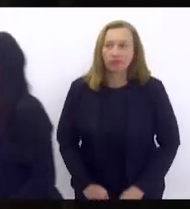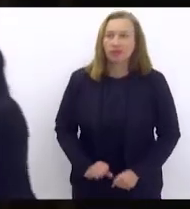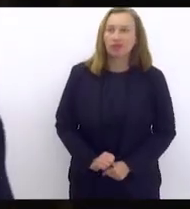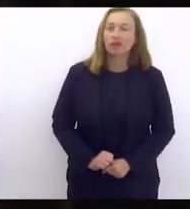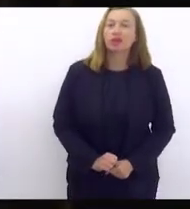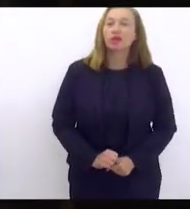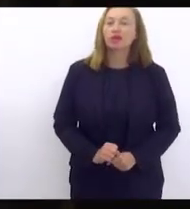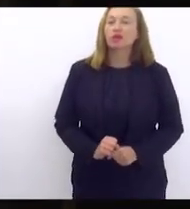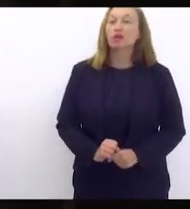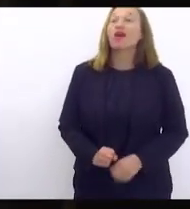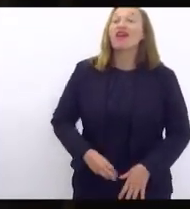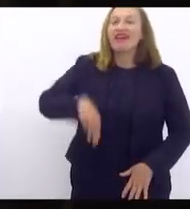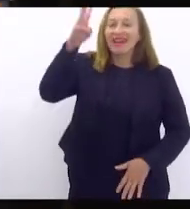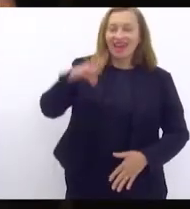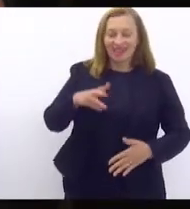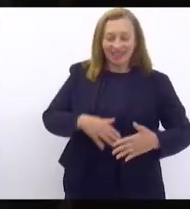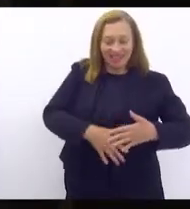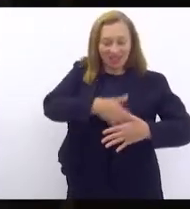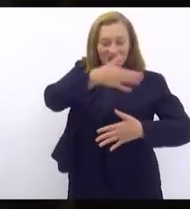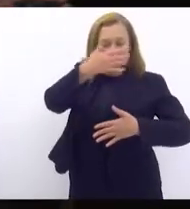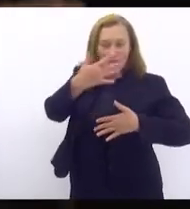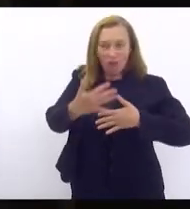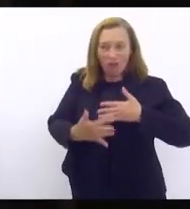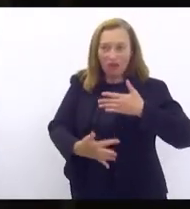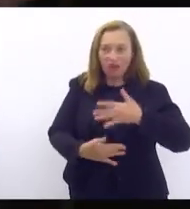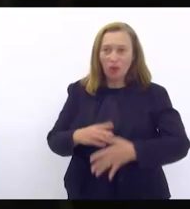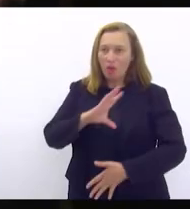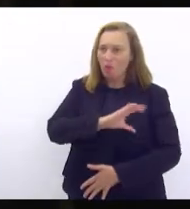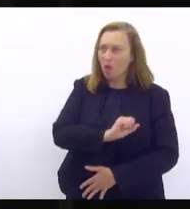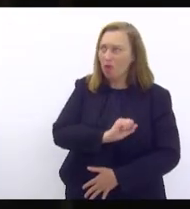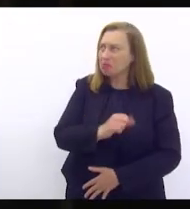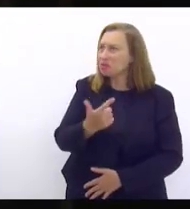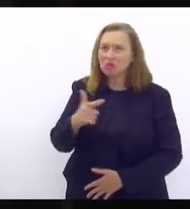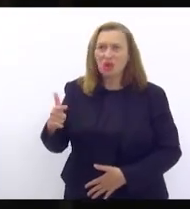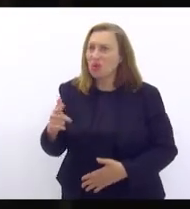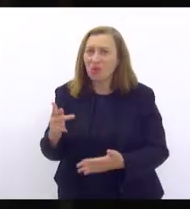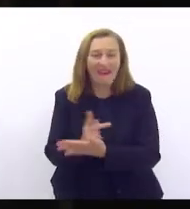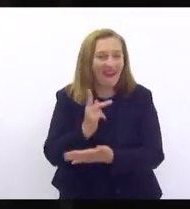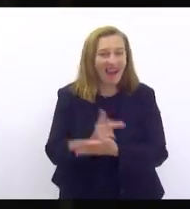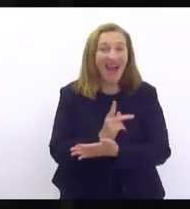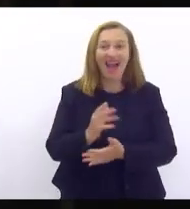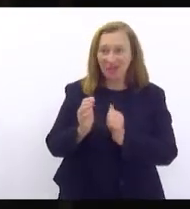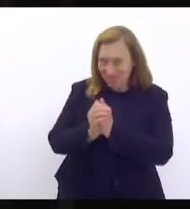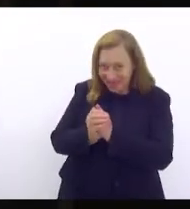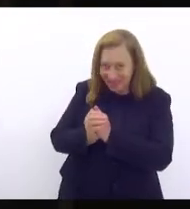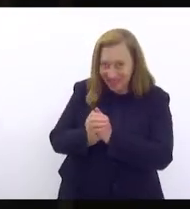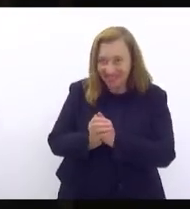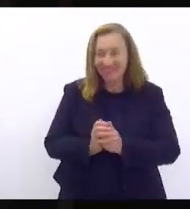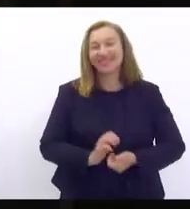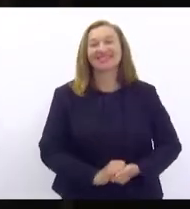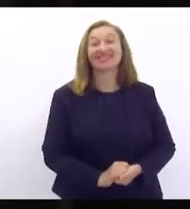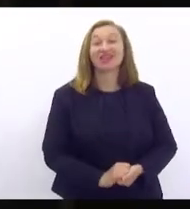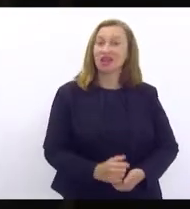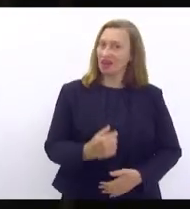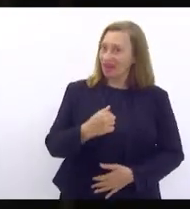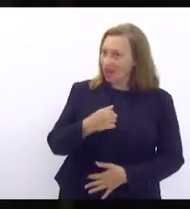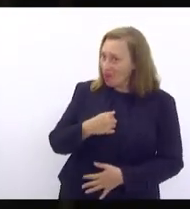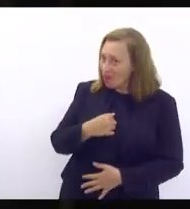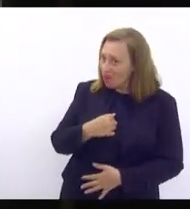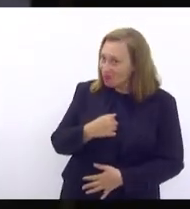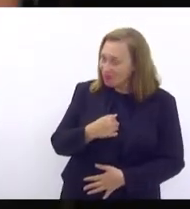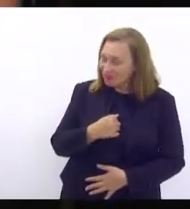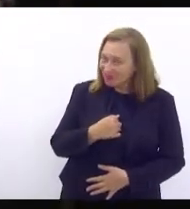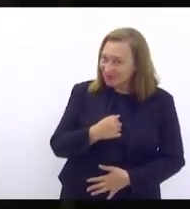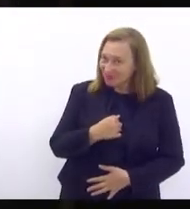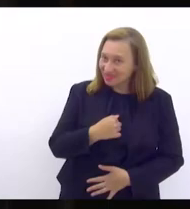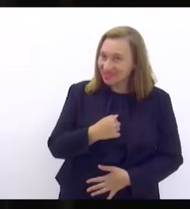está cheio do amor de Deus não tem como fazer coisa errada. Amém? E eu tive